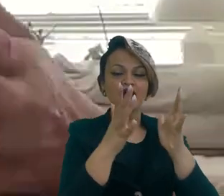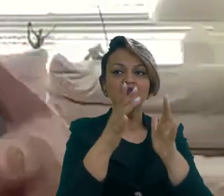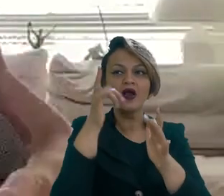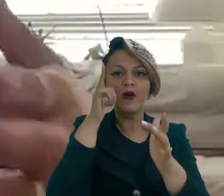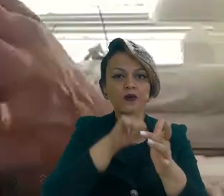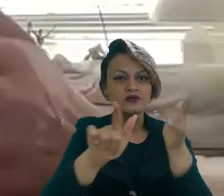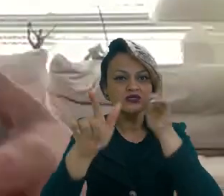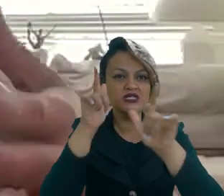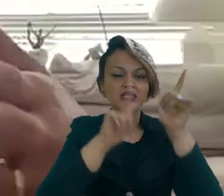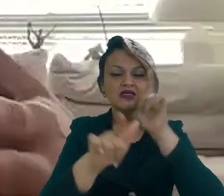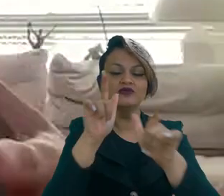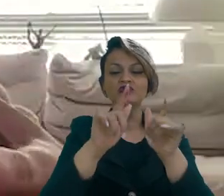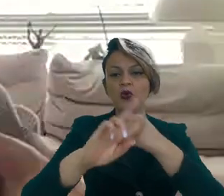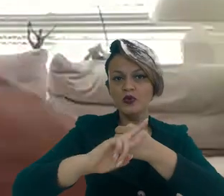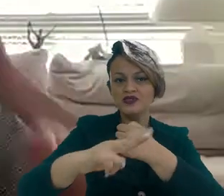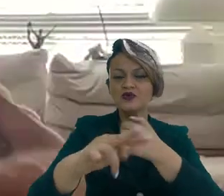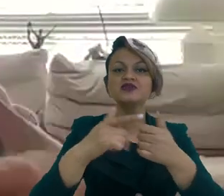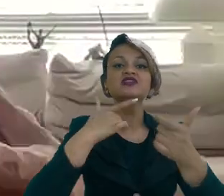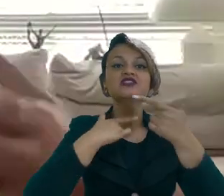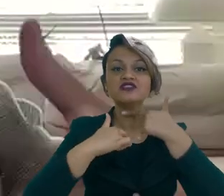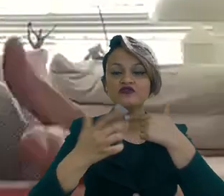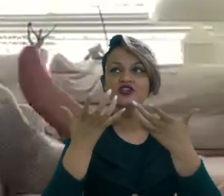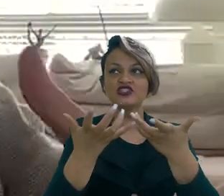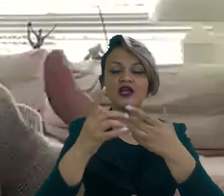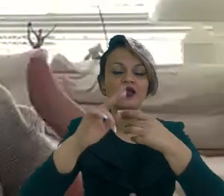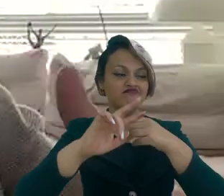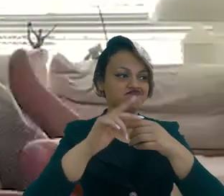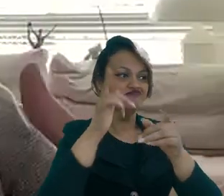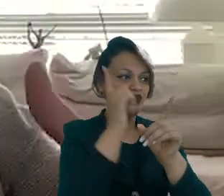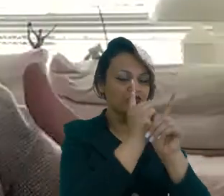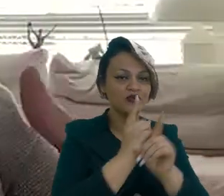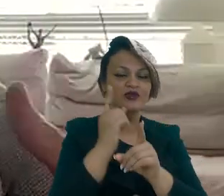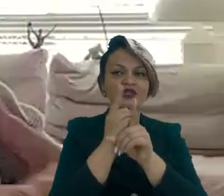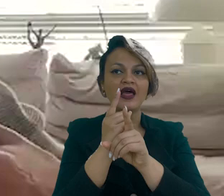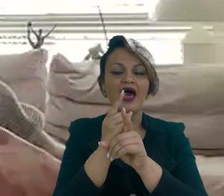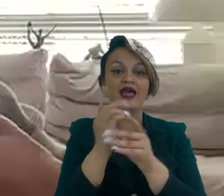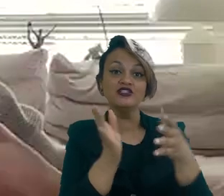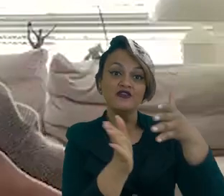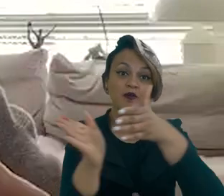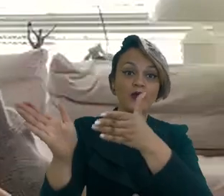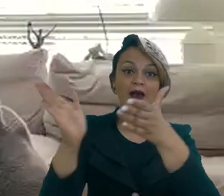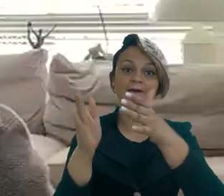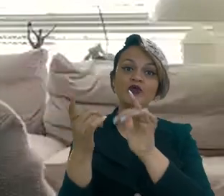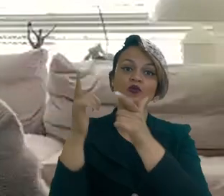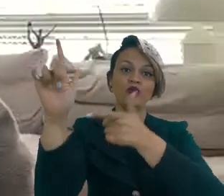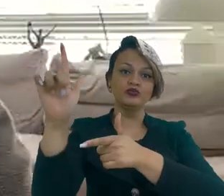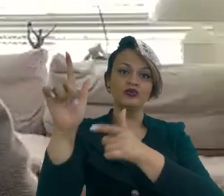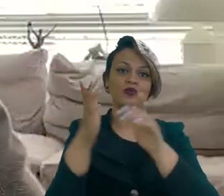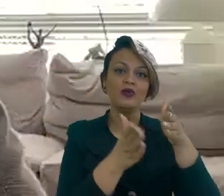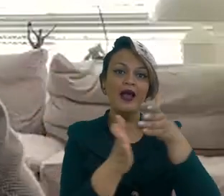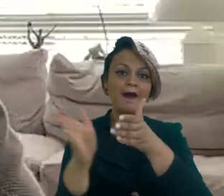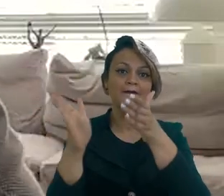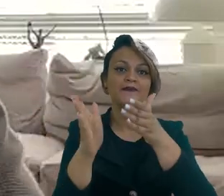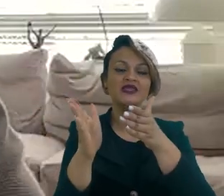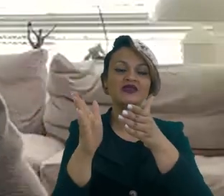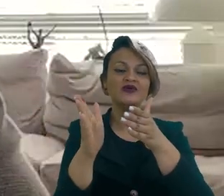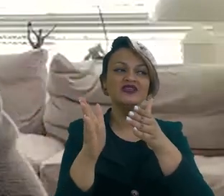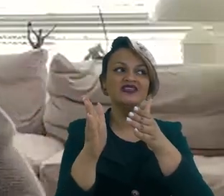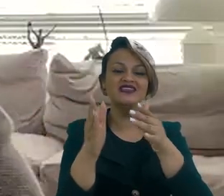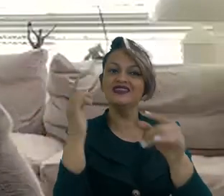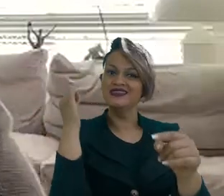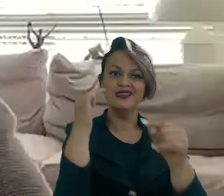nós estamos a realizar as consequências do nosso querer nós nos conduzimos de uma maneira